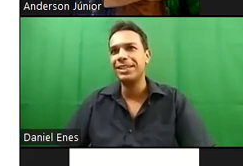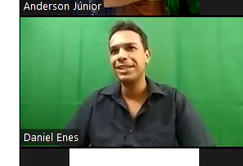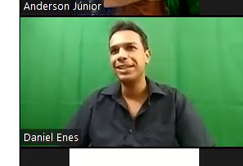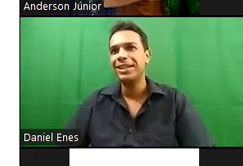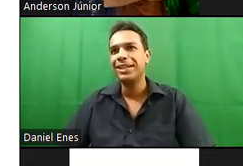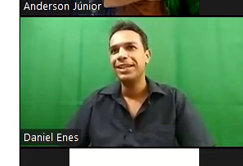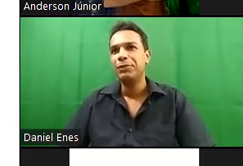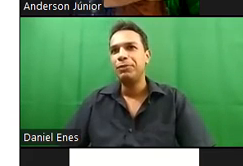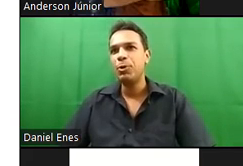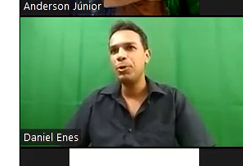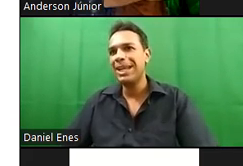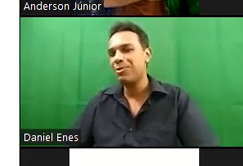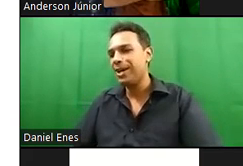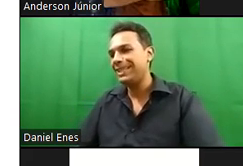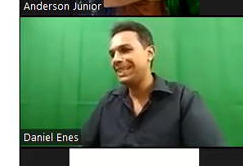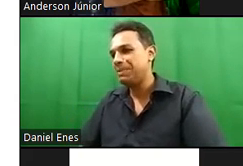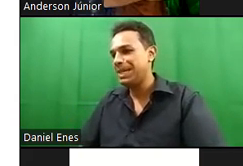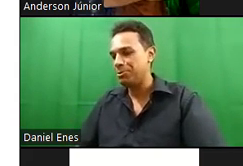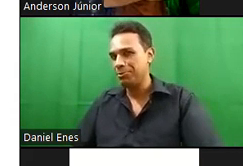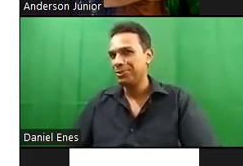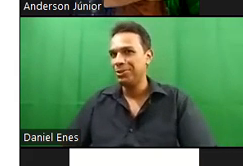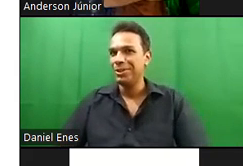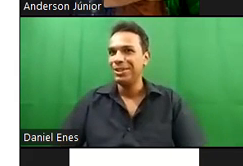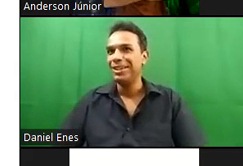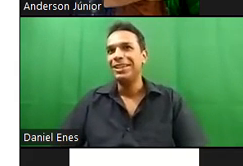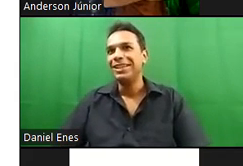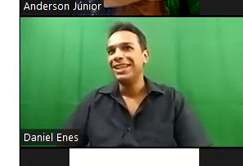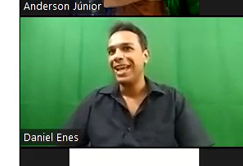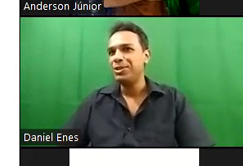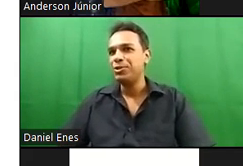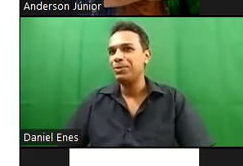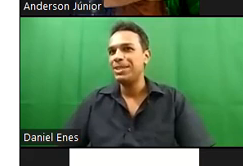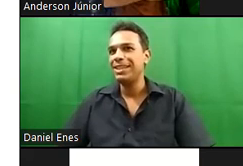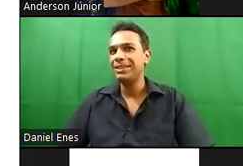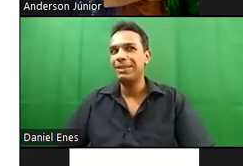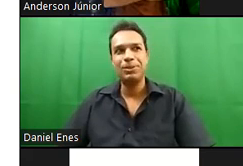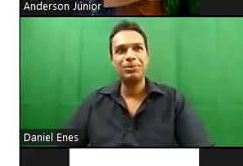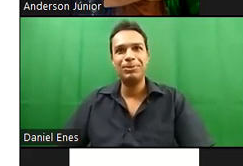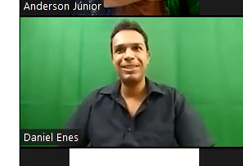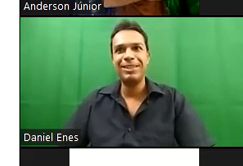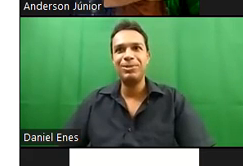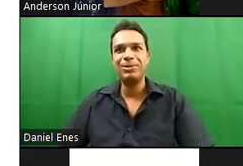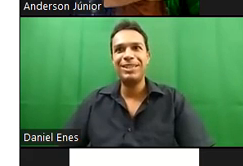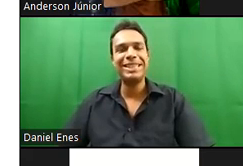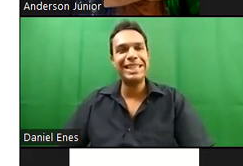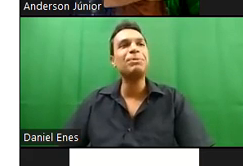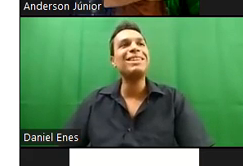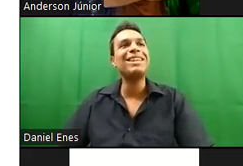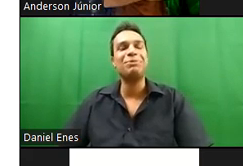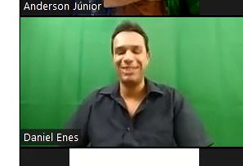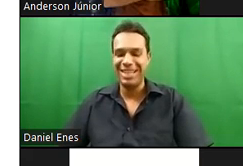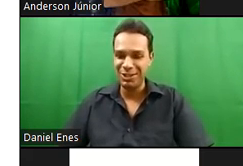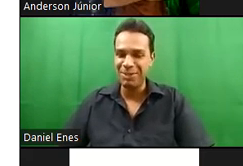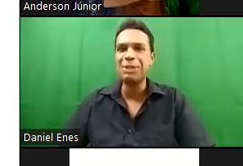dizer? Ficou claro agora. Não, não. É isso? Você, então, entendeu que não